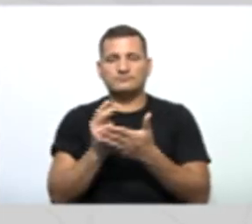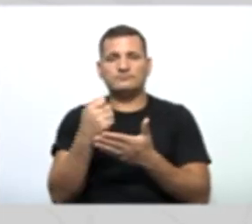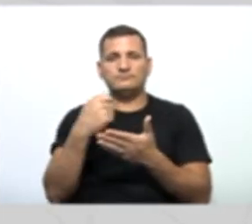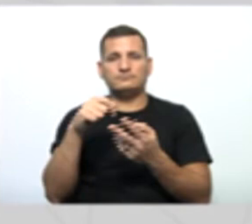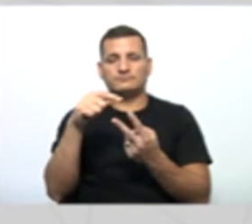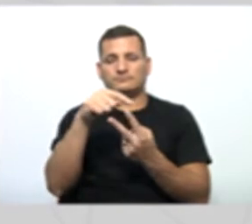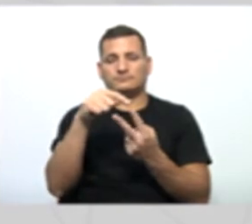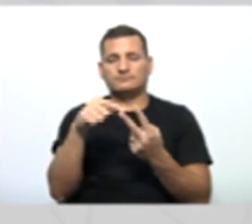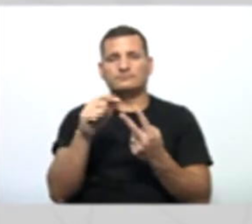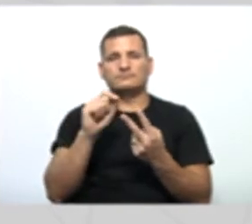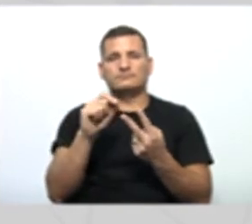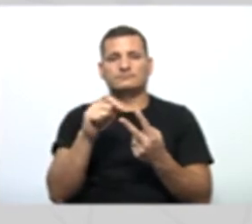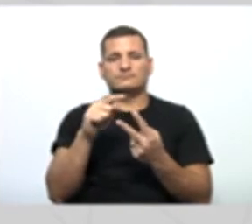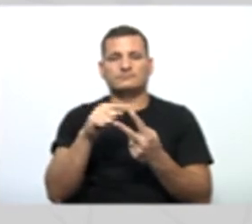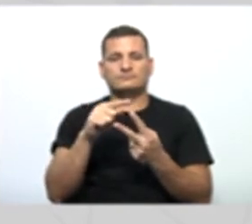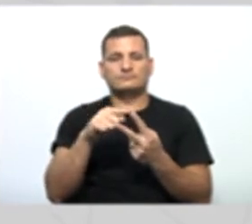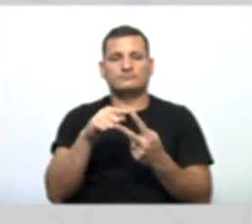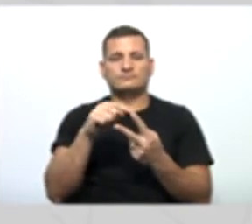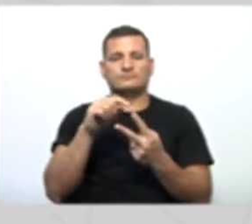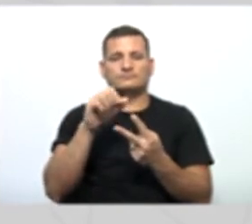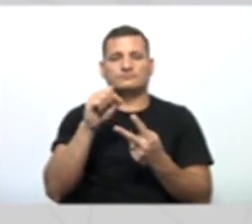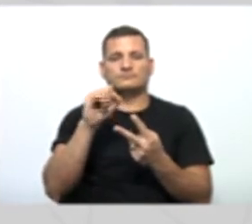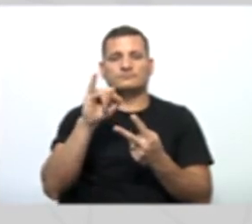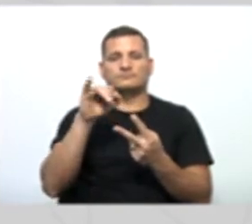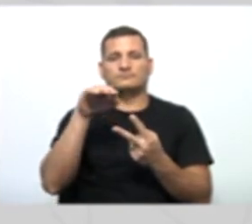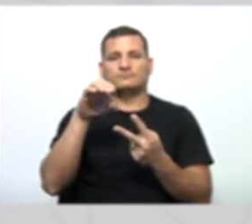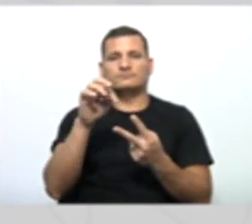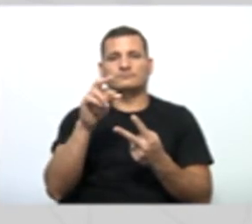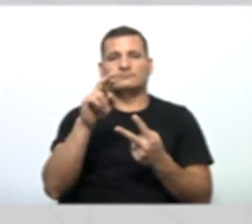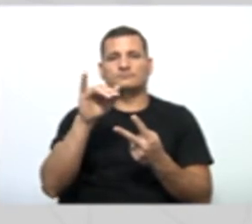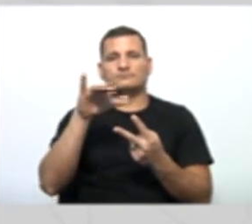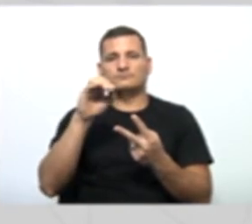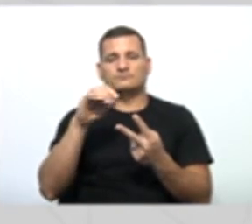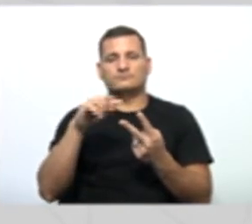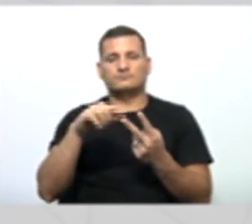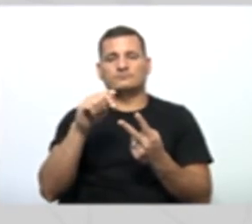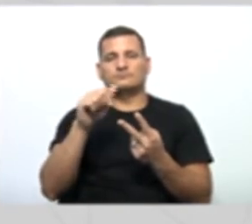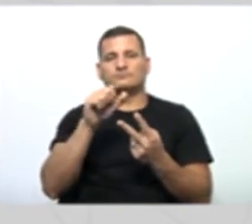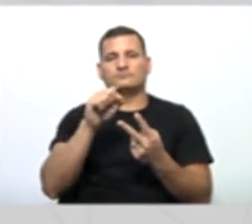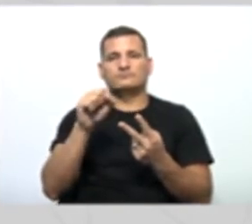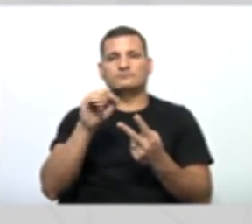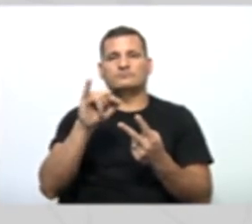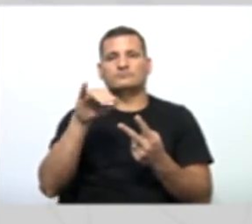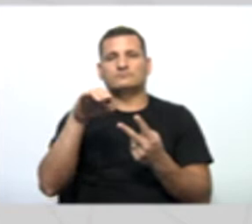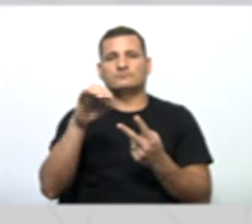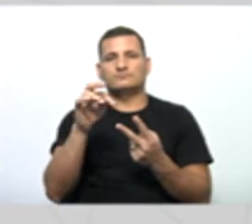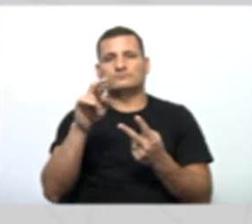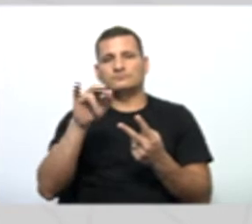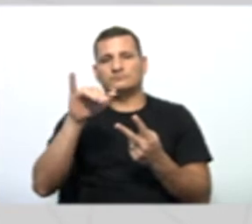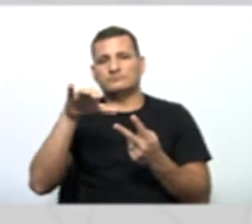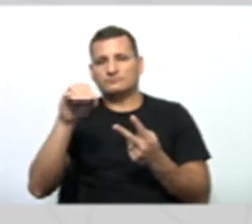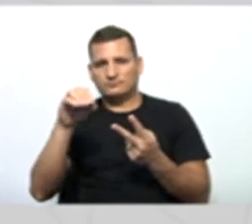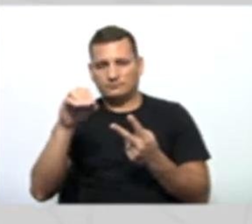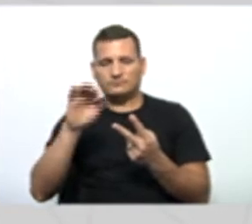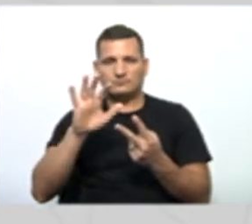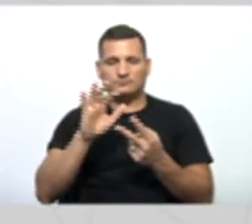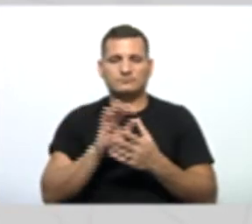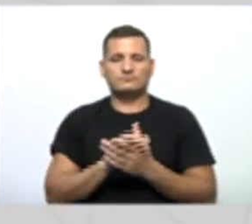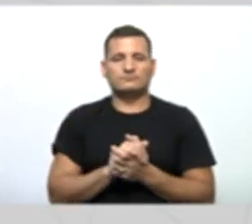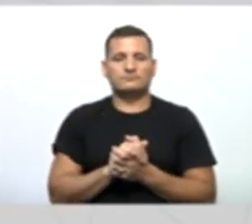tipos de equilíbrio, simétrico e o assimétrico. Eu voltando aqui, explico até melhor para vocês, ó, porque